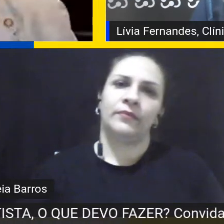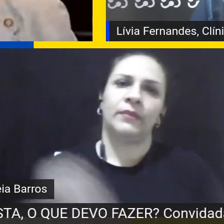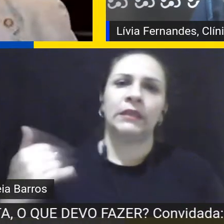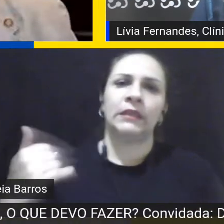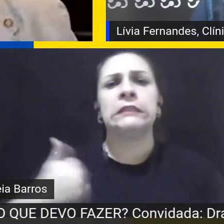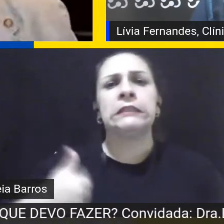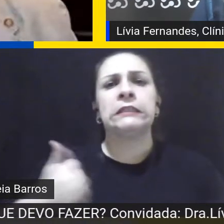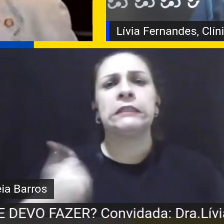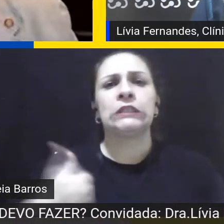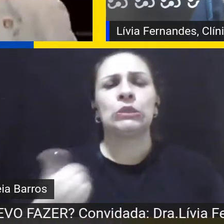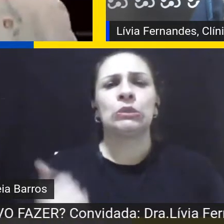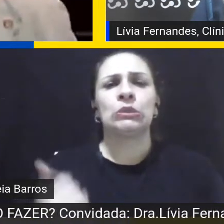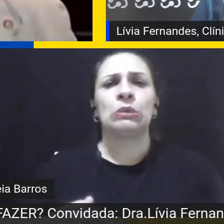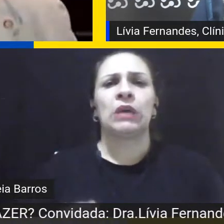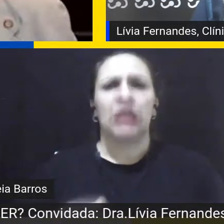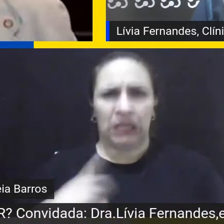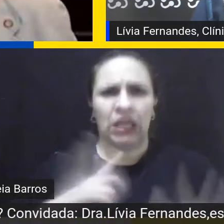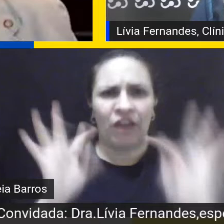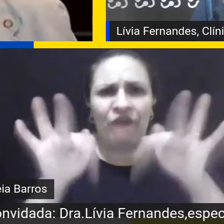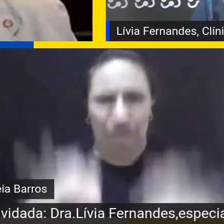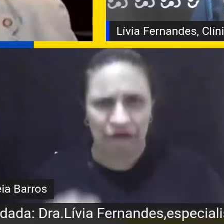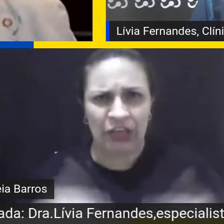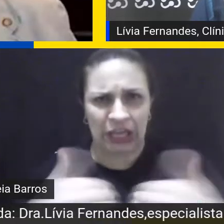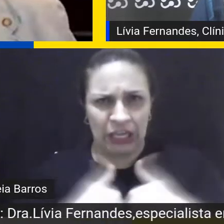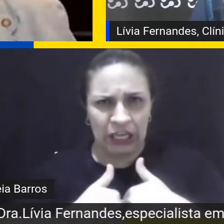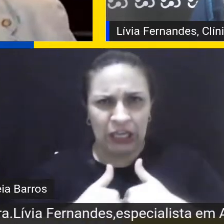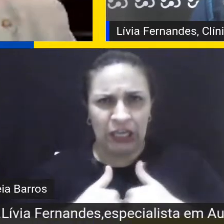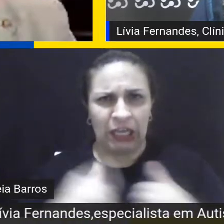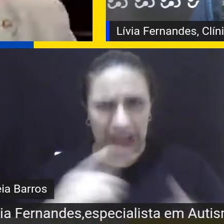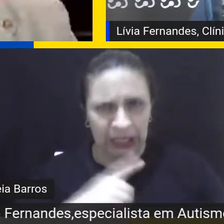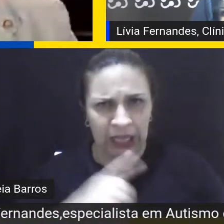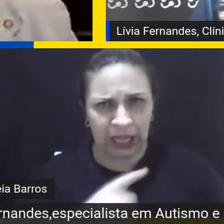terapia? Existe autista sem terapia, Lívia?